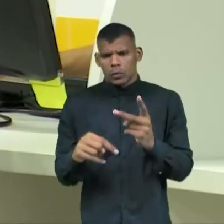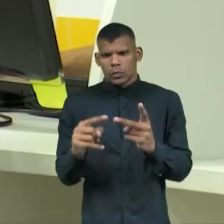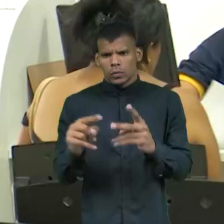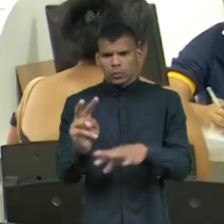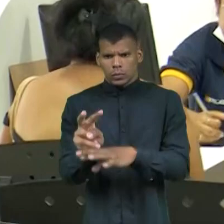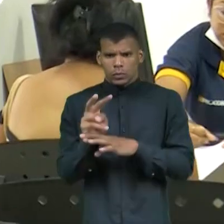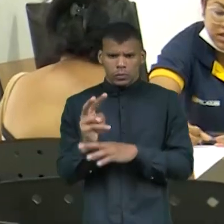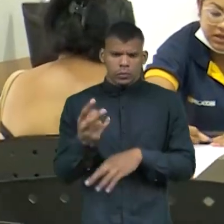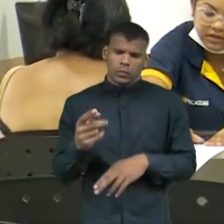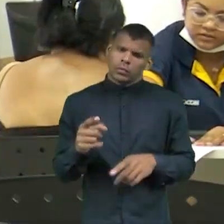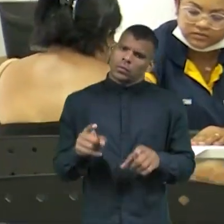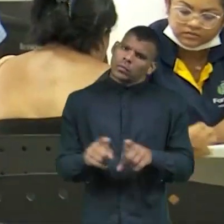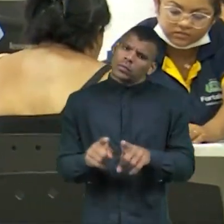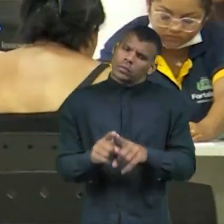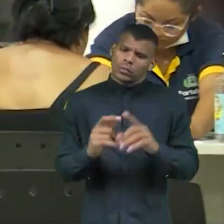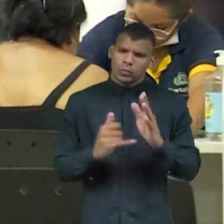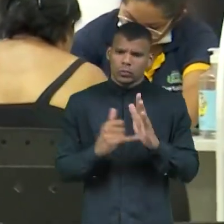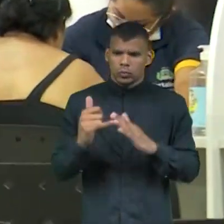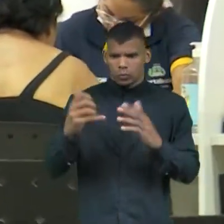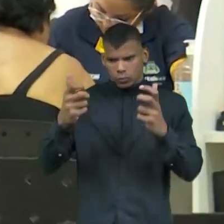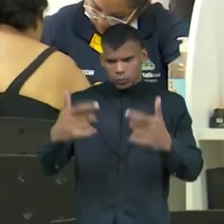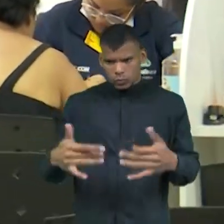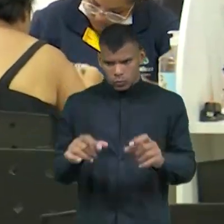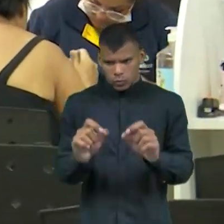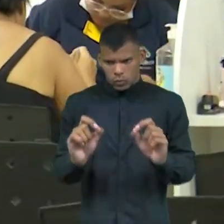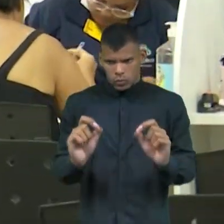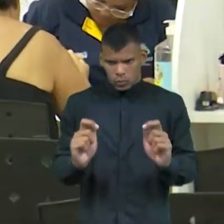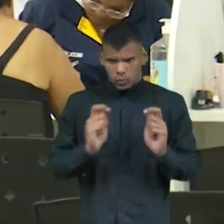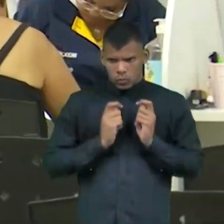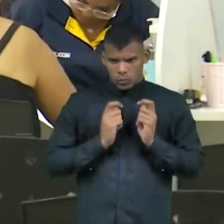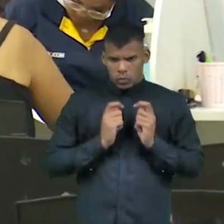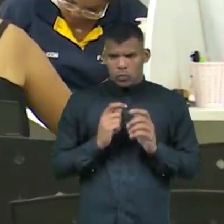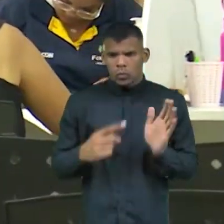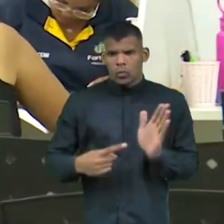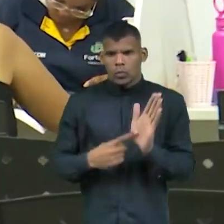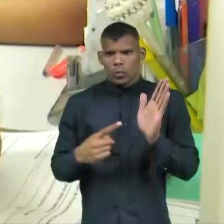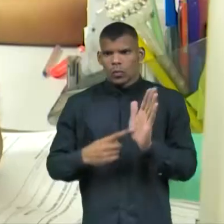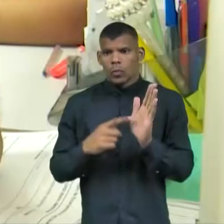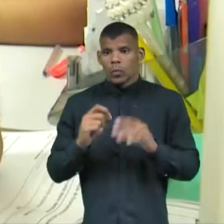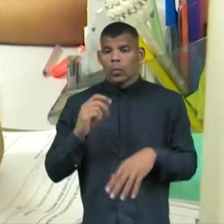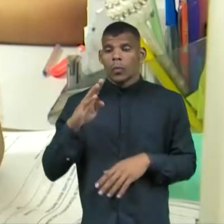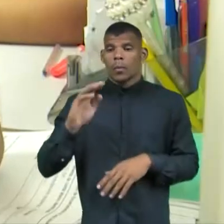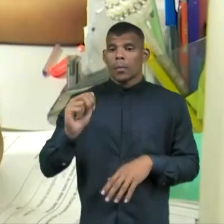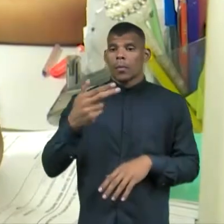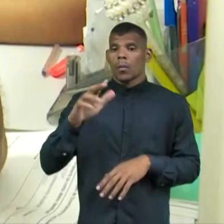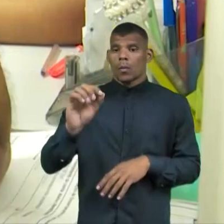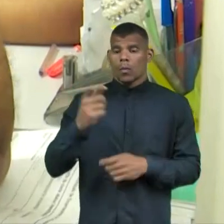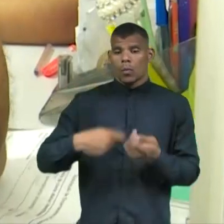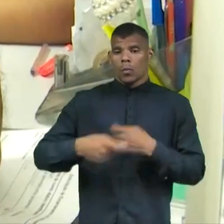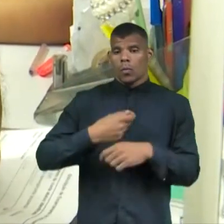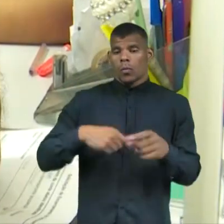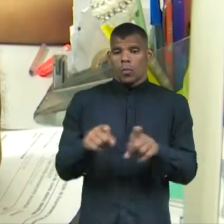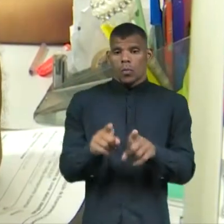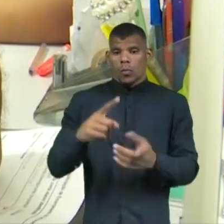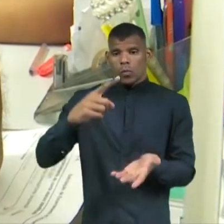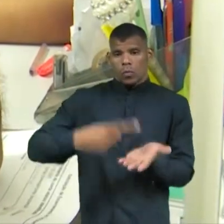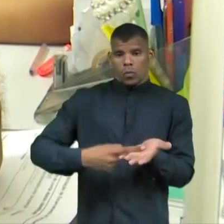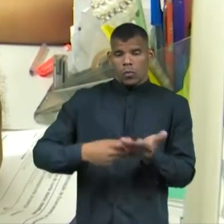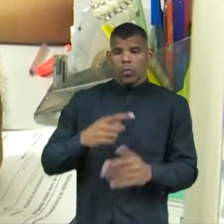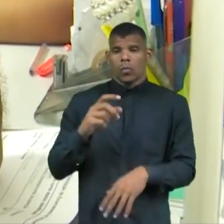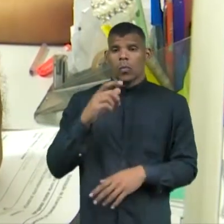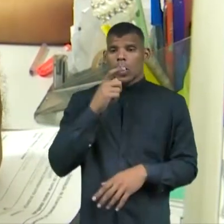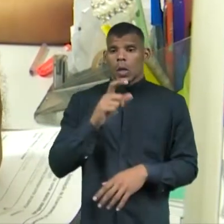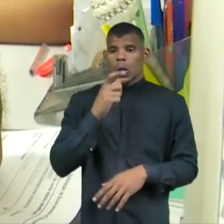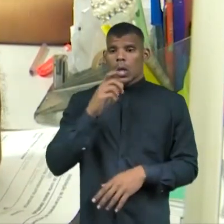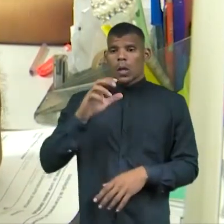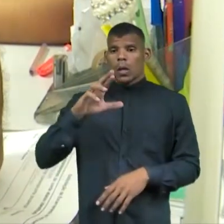empréstimos. A instituição explica ainda que os aposentados denunciam que bancos e financeiras estão realizando contratação de crédito sem